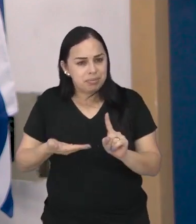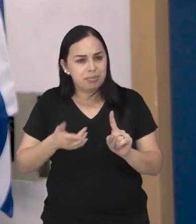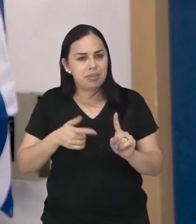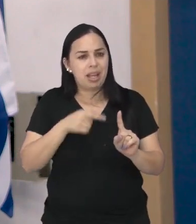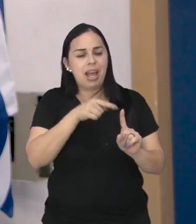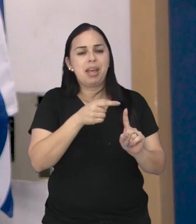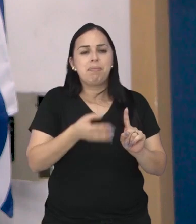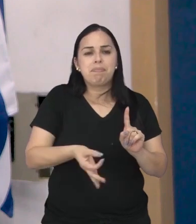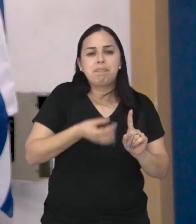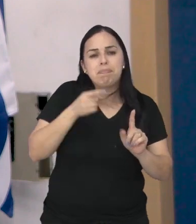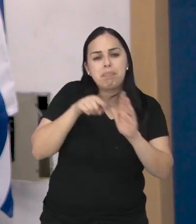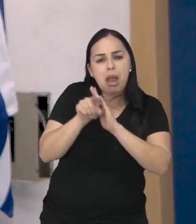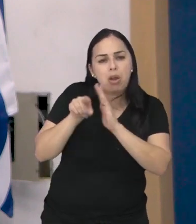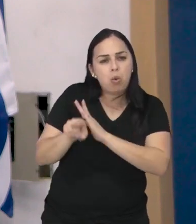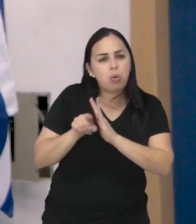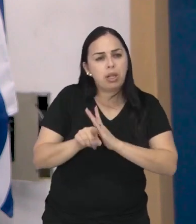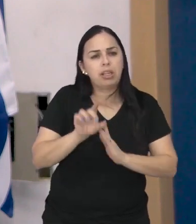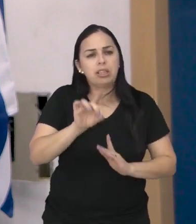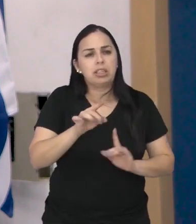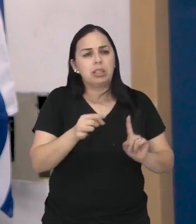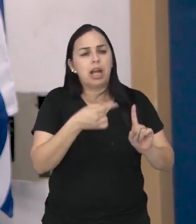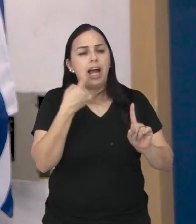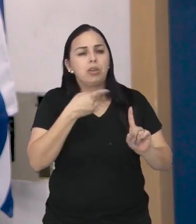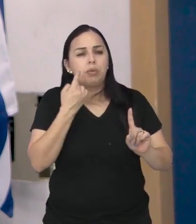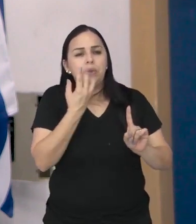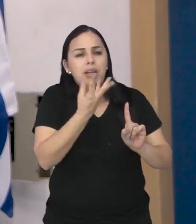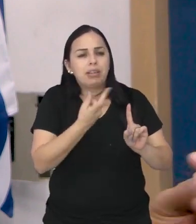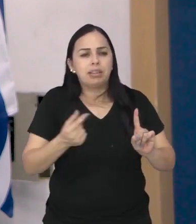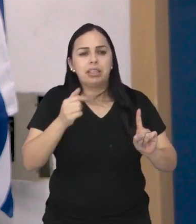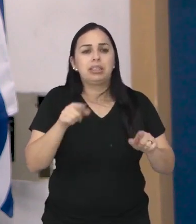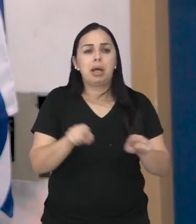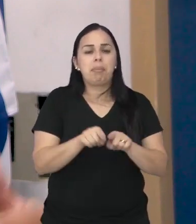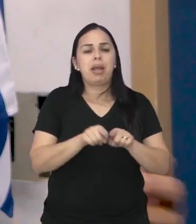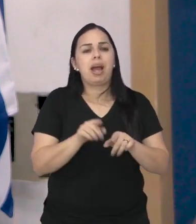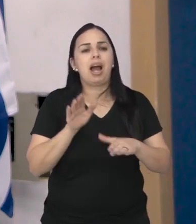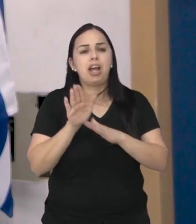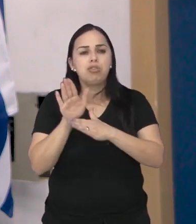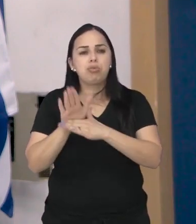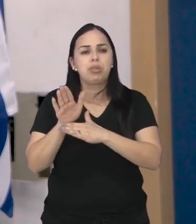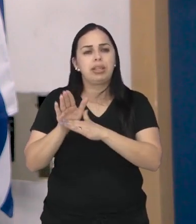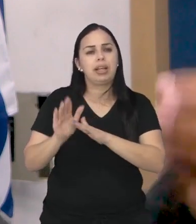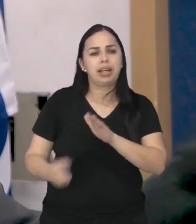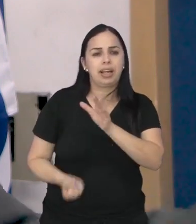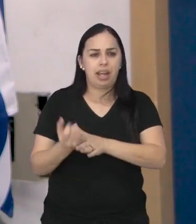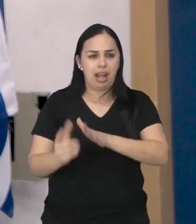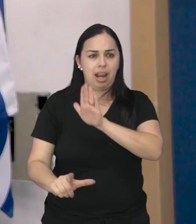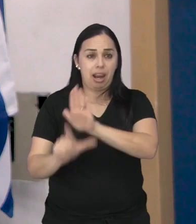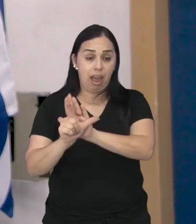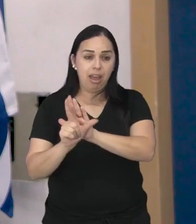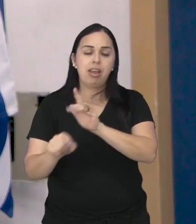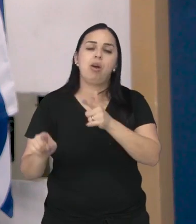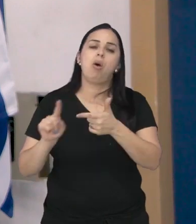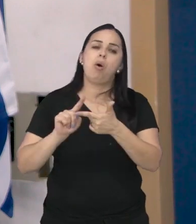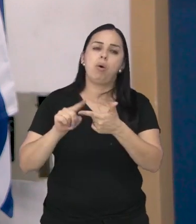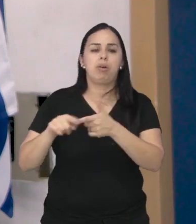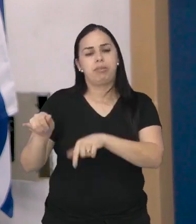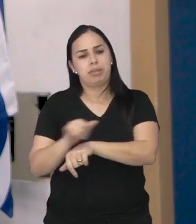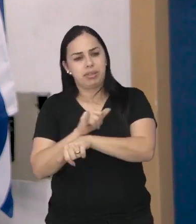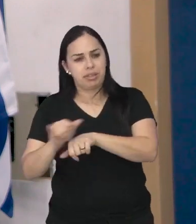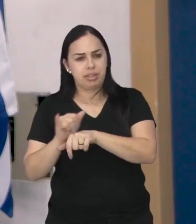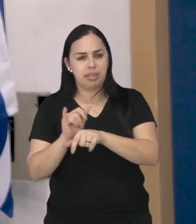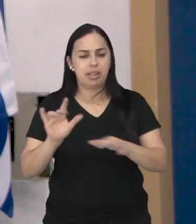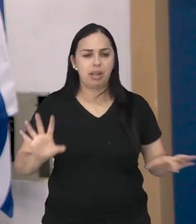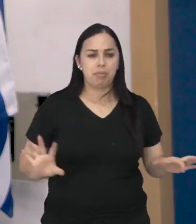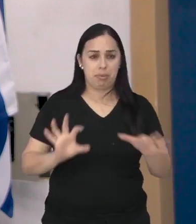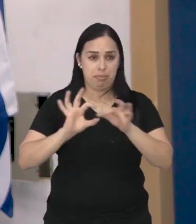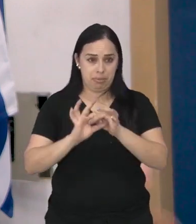interação, as perguntas que o síndico traz não apenas tiram as suas dúvidas, mas contribuem para a construção de leis municipais ou de estratégias de segurança, ou seja, é uma